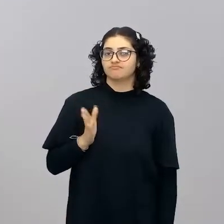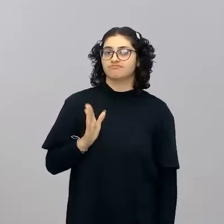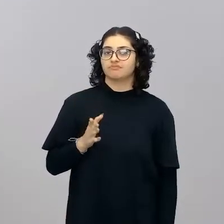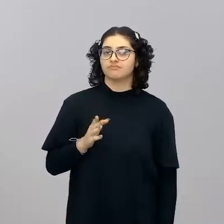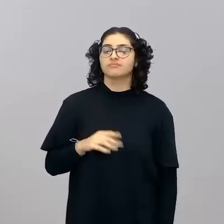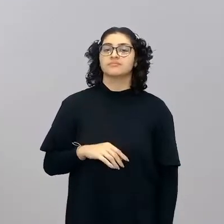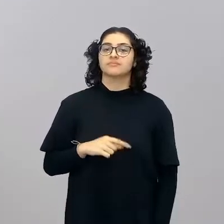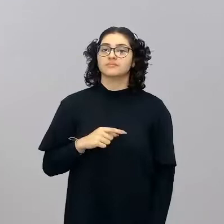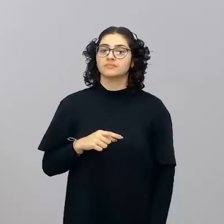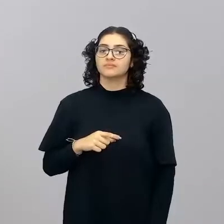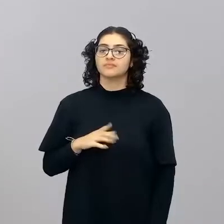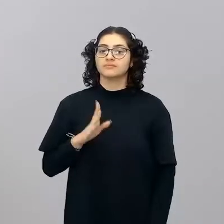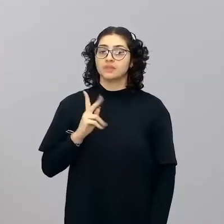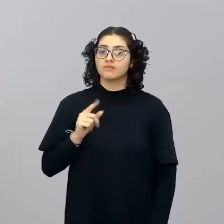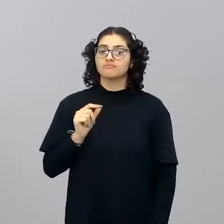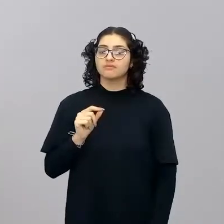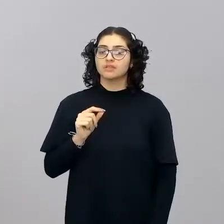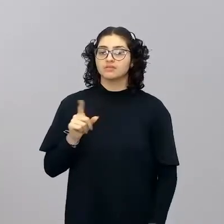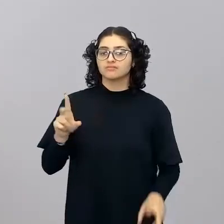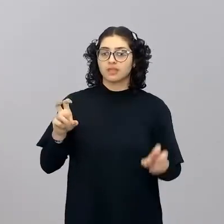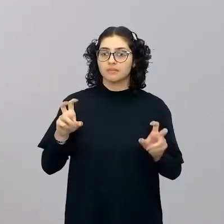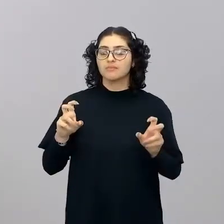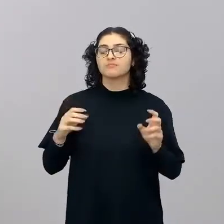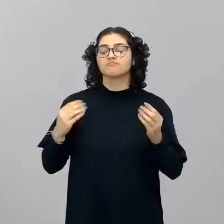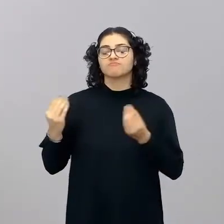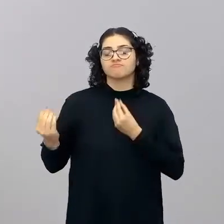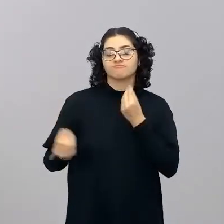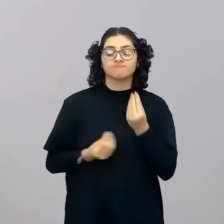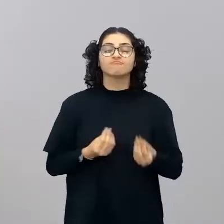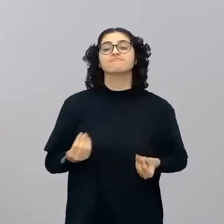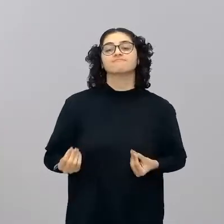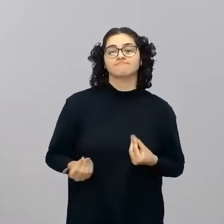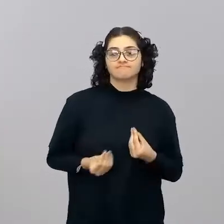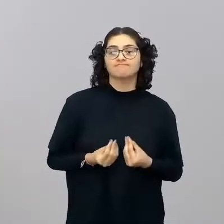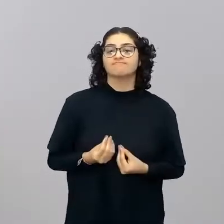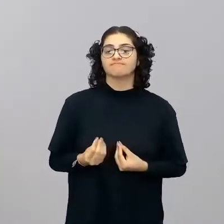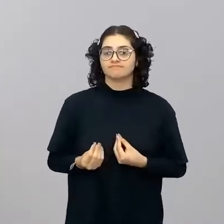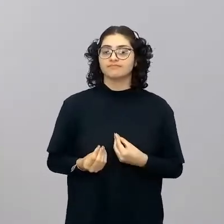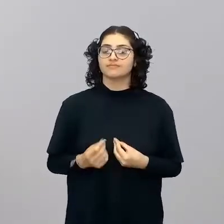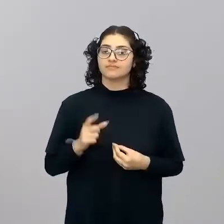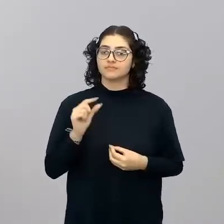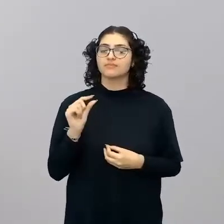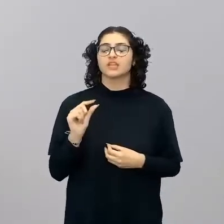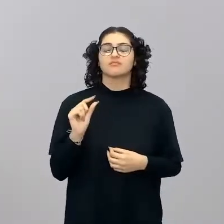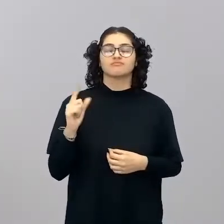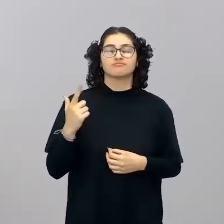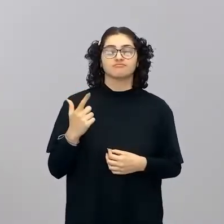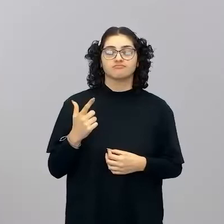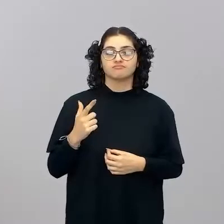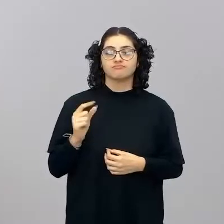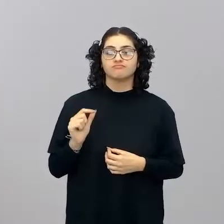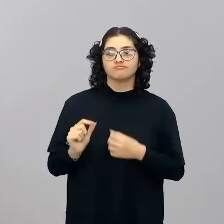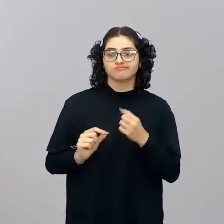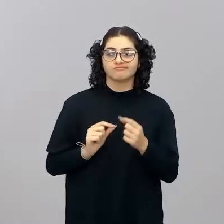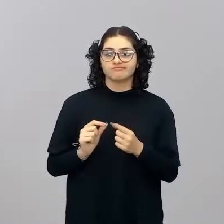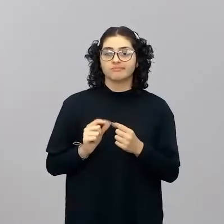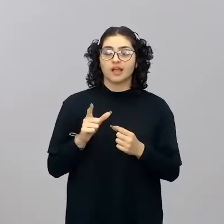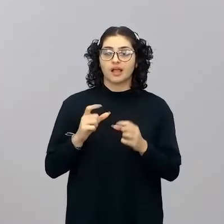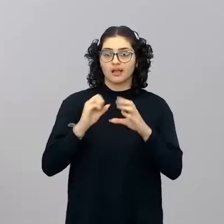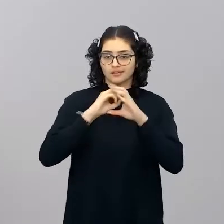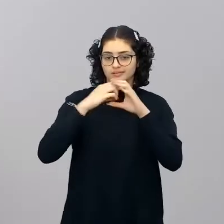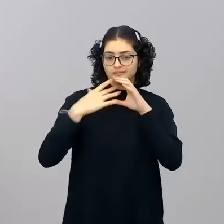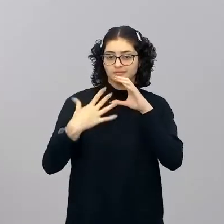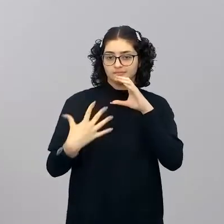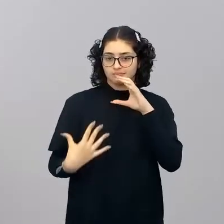a gente vai abordar no nosso componente de hoje um pouquinho mais a respeito aí de algumas